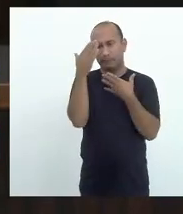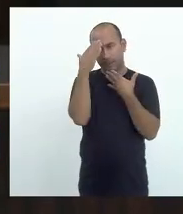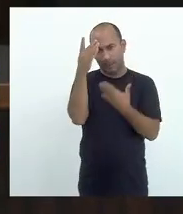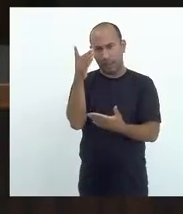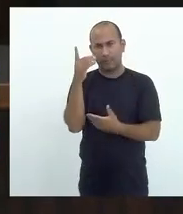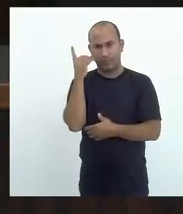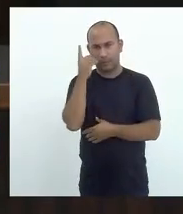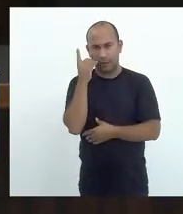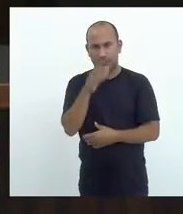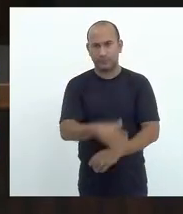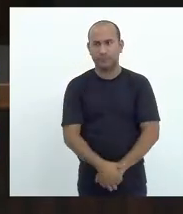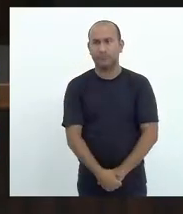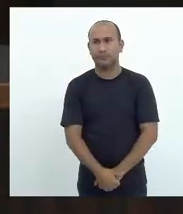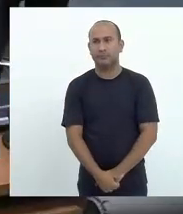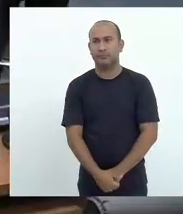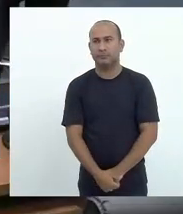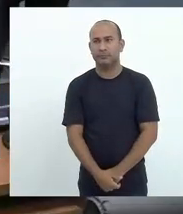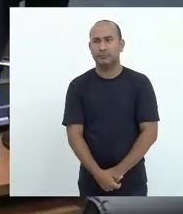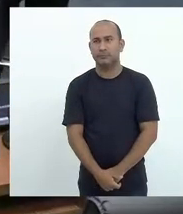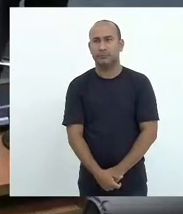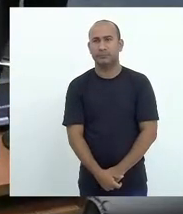deputado.